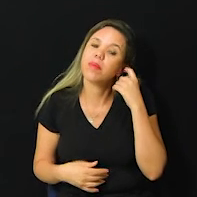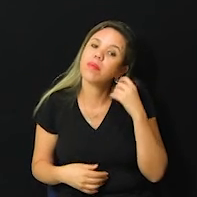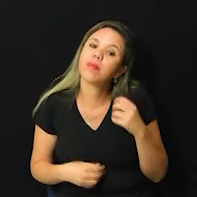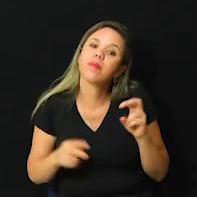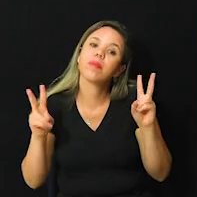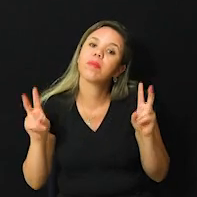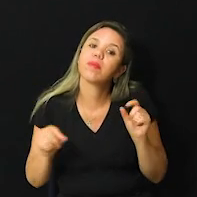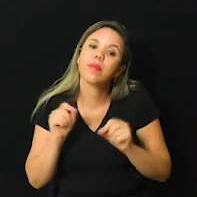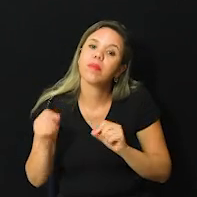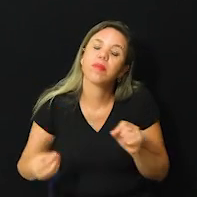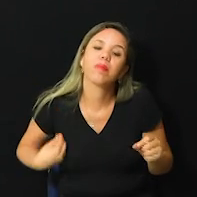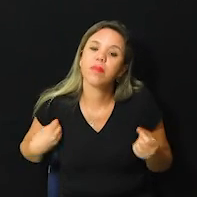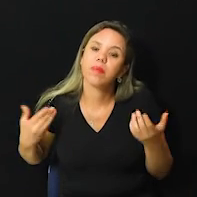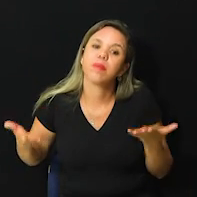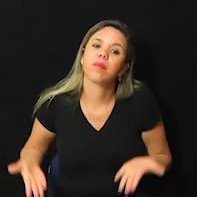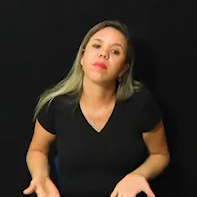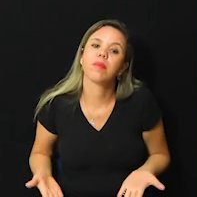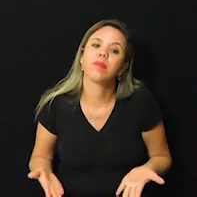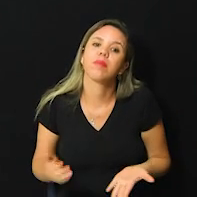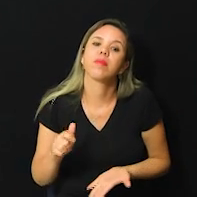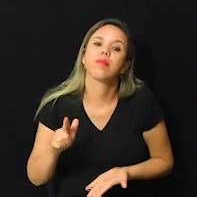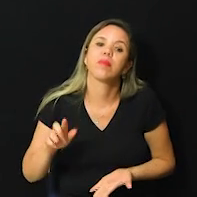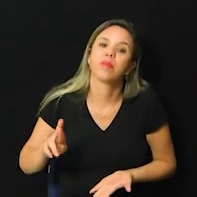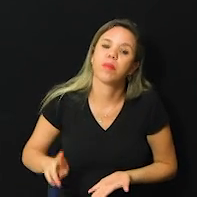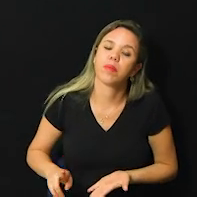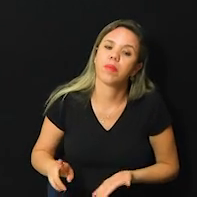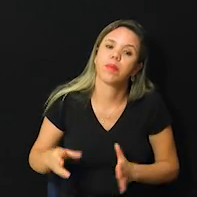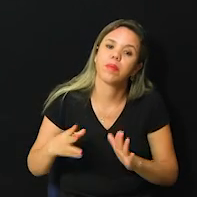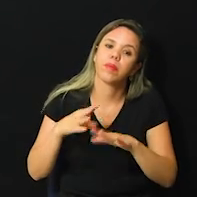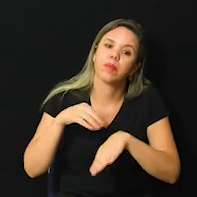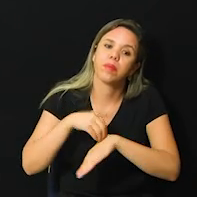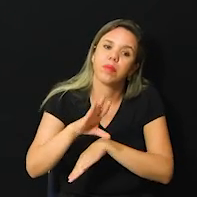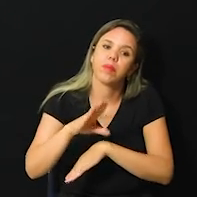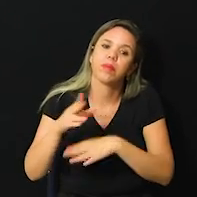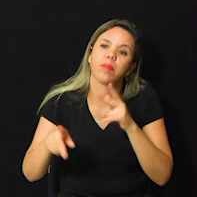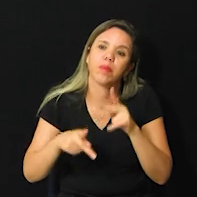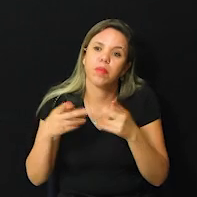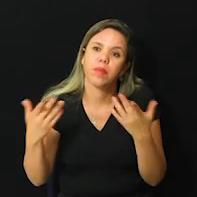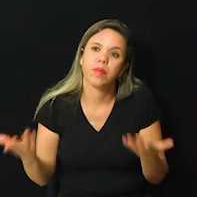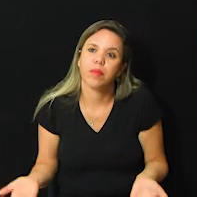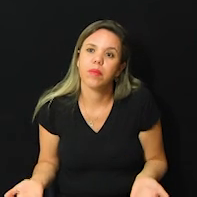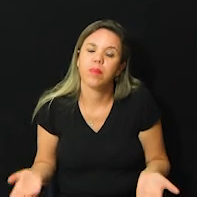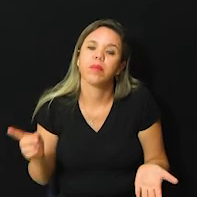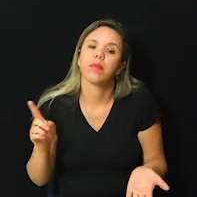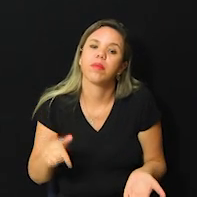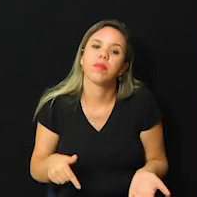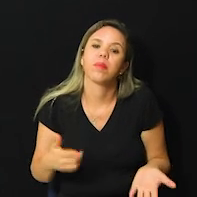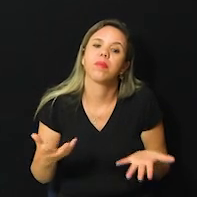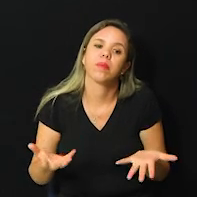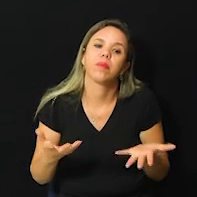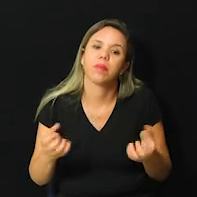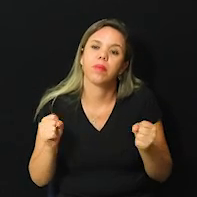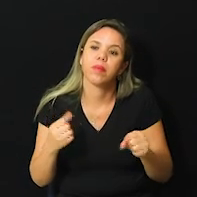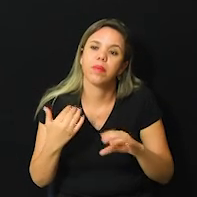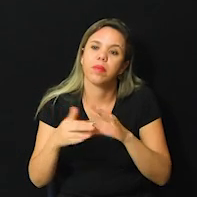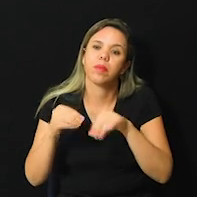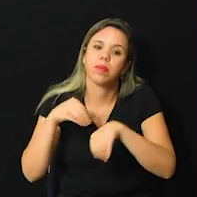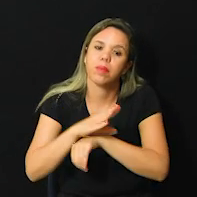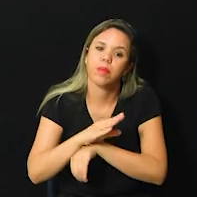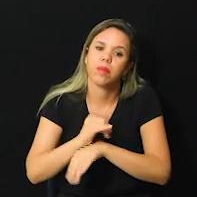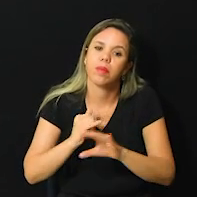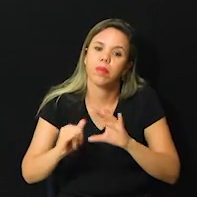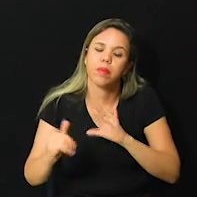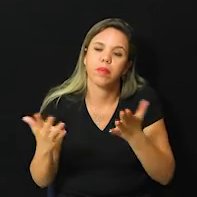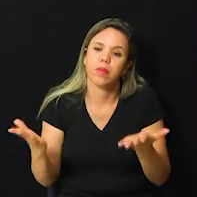explicar um pouquinho sobre o que a minha vida sobre o que é o Derm que eu tenho inspirado muitas pessoas e aí isso quem quiser